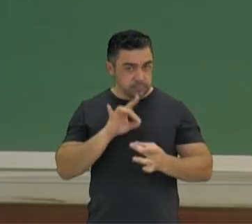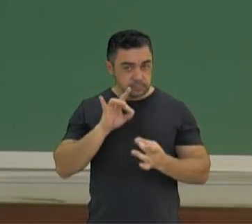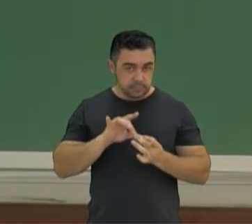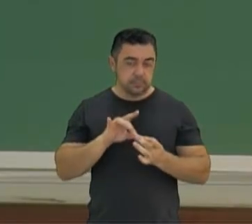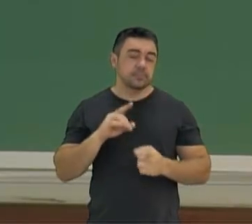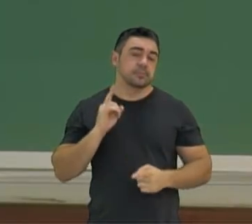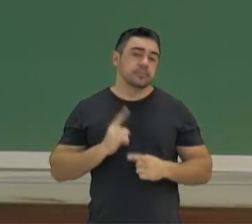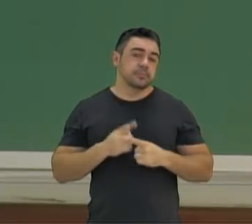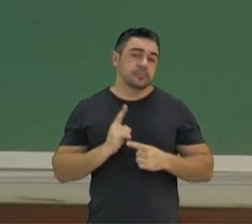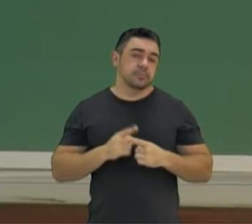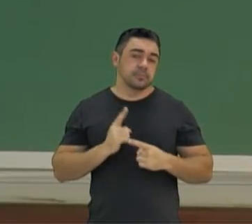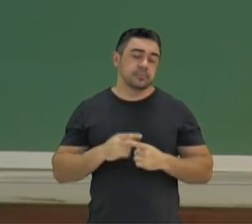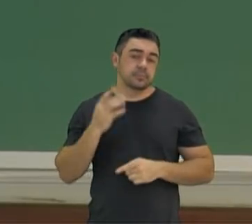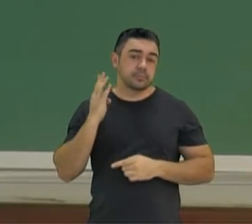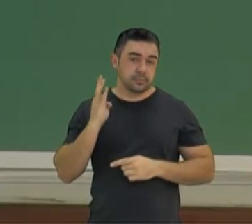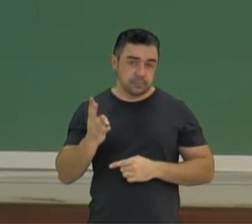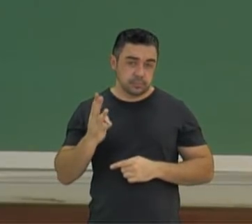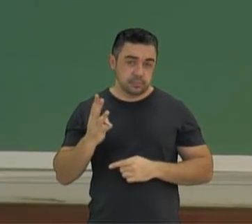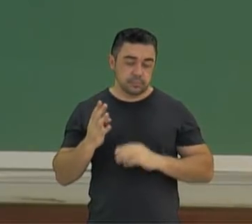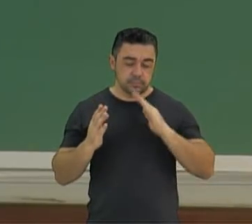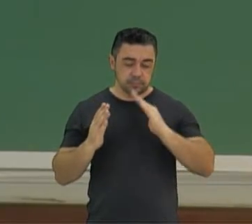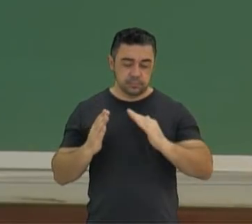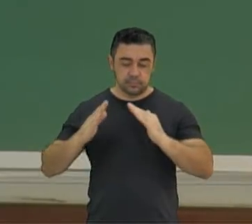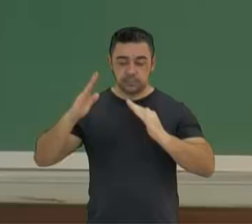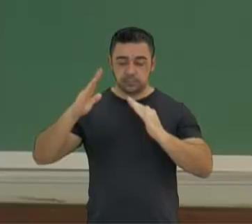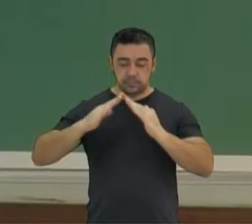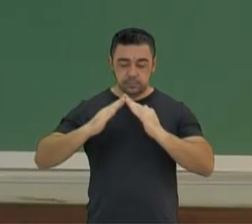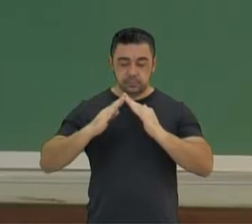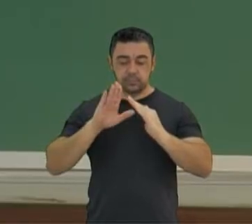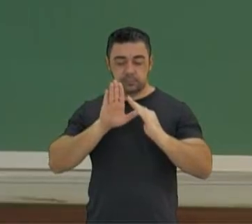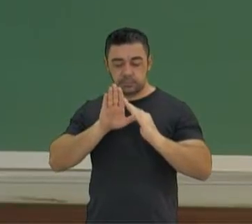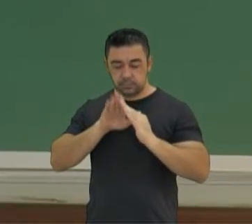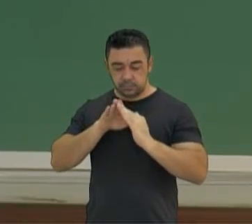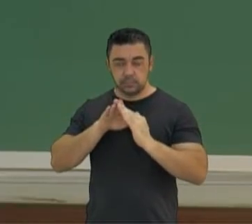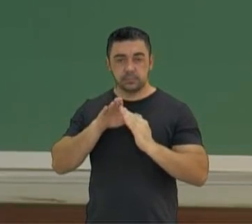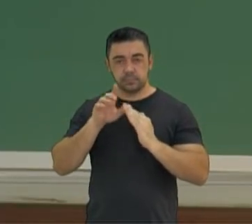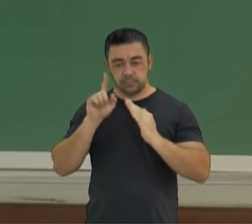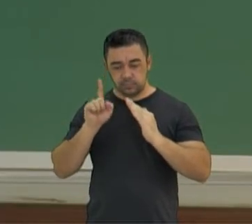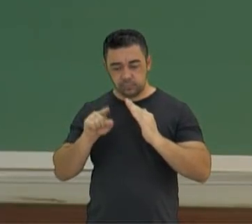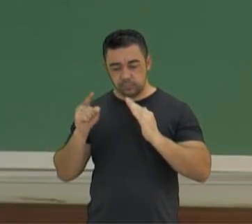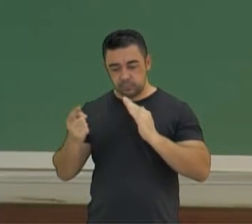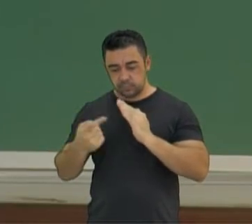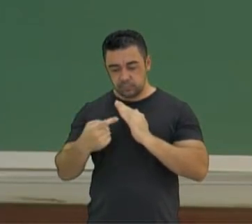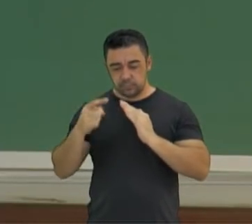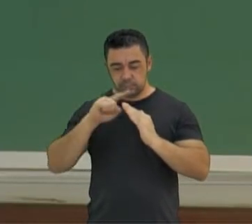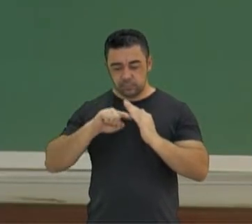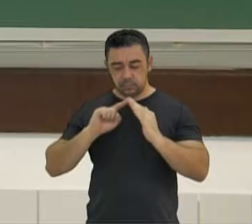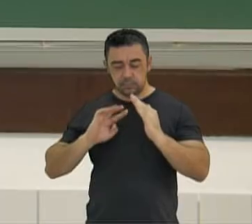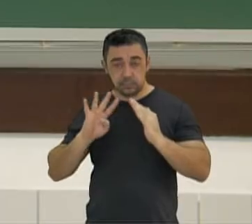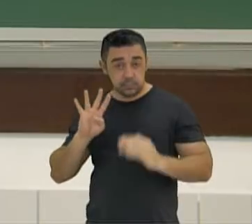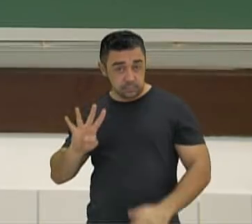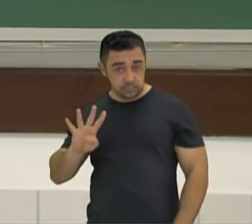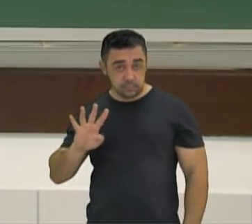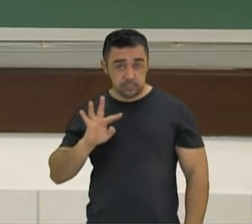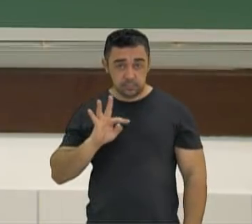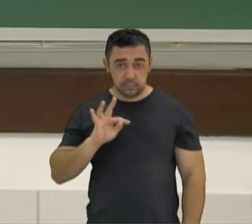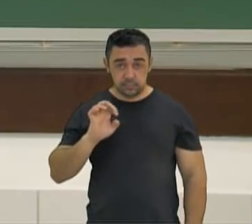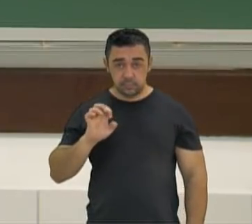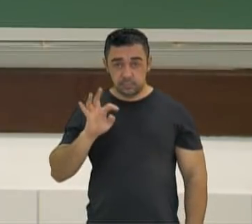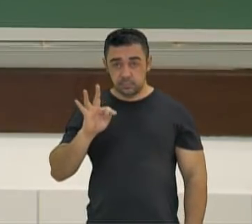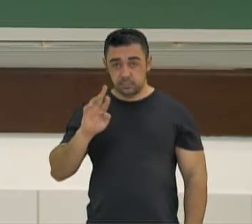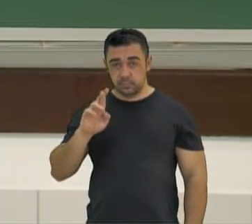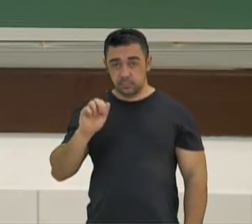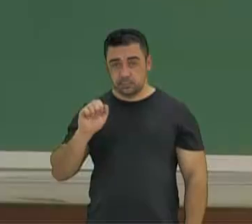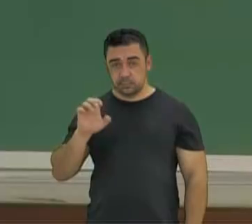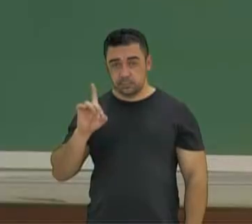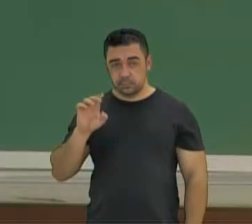especial, que é a pirâmide de base triangular. Então, quem vai ser o tetraedro? Esse aqui, ó. Eu tenho um exemplo de tetraedro